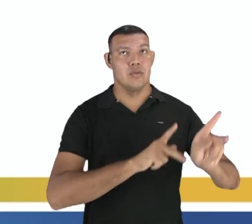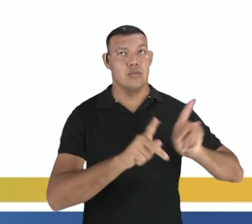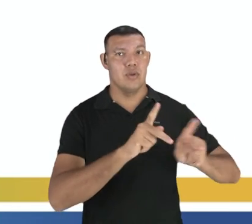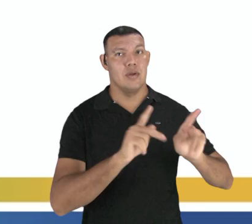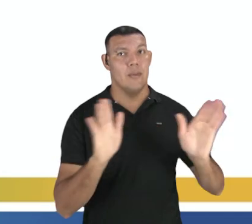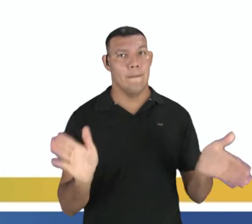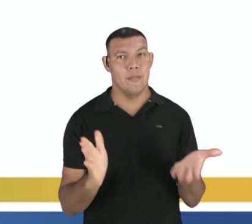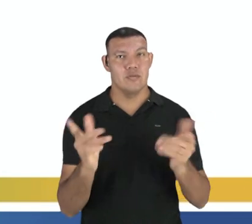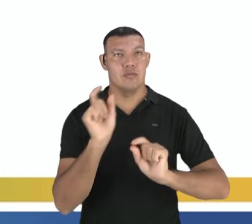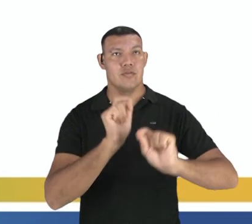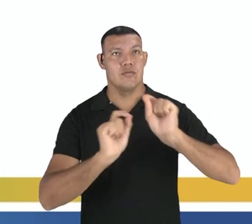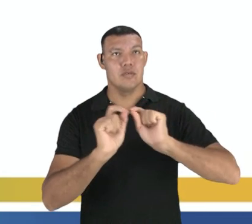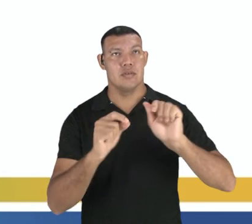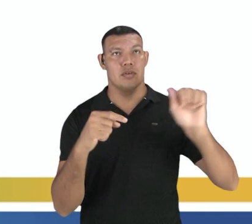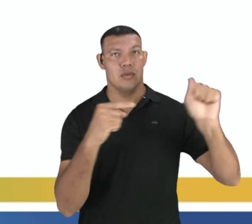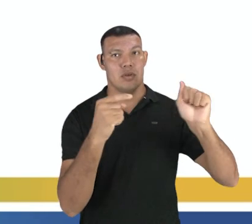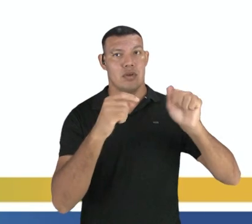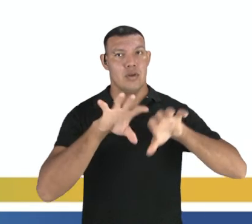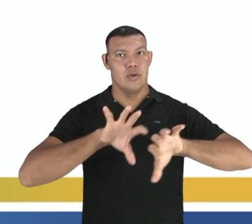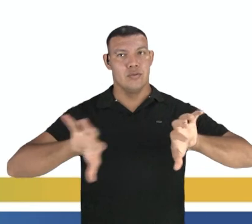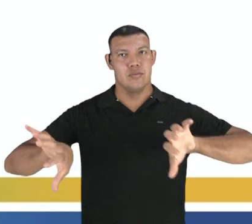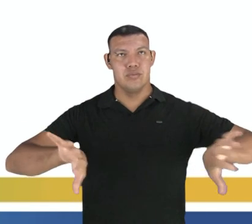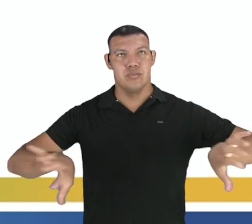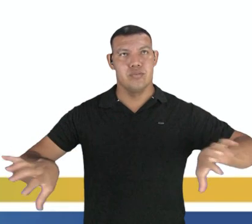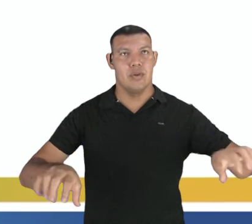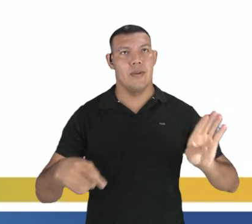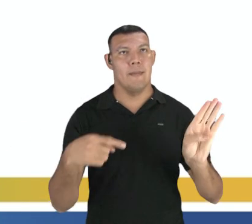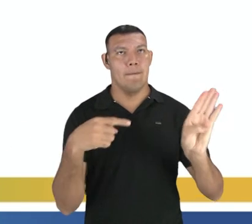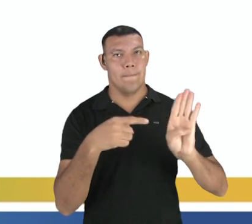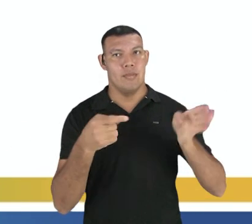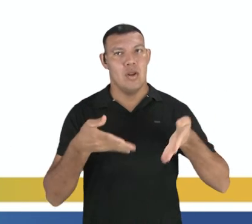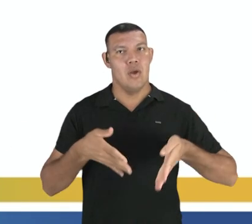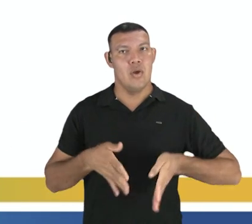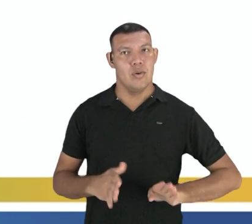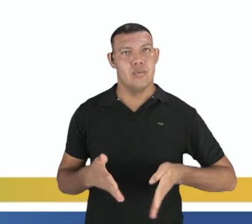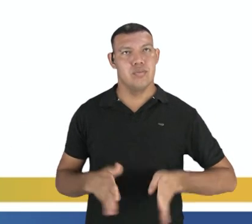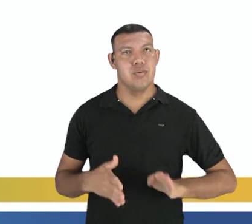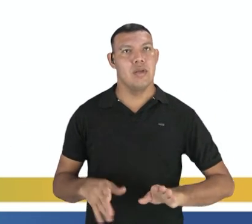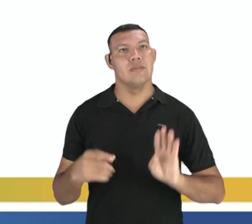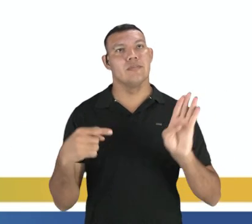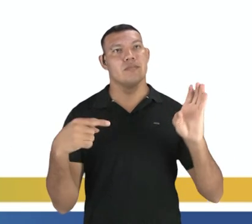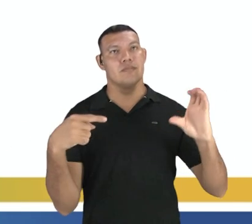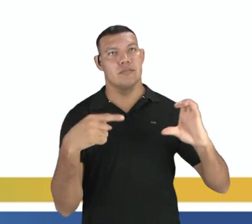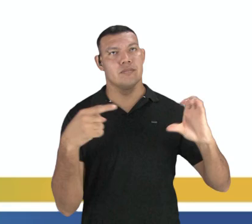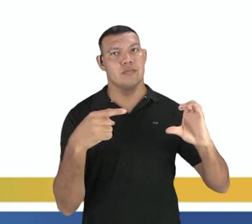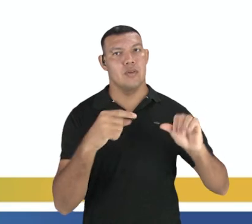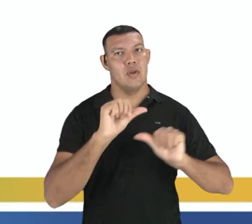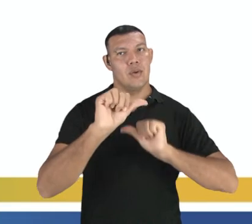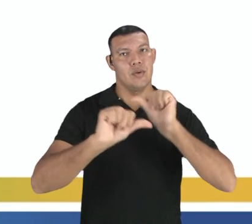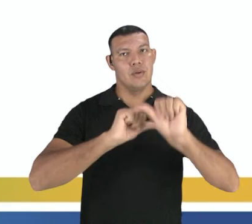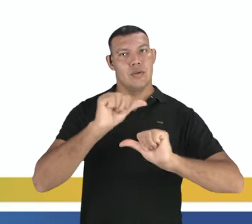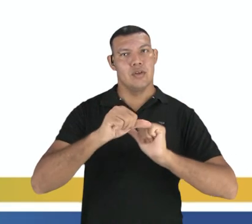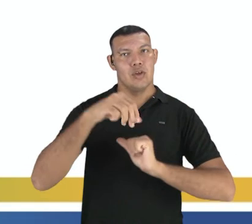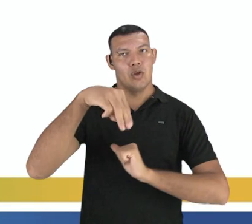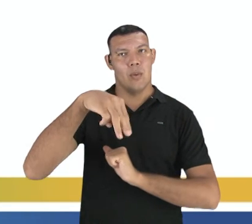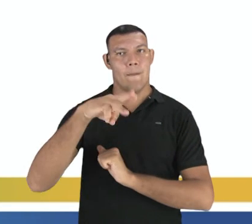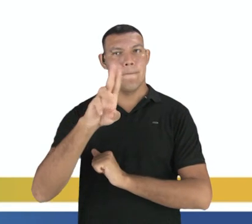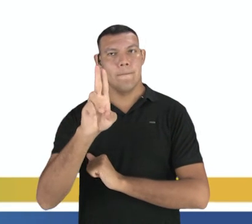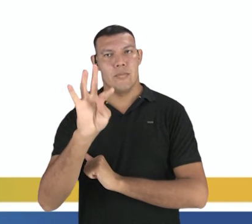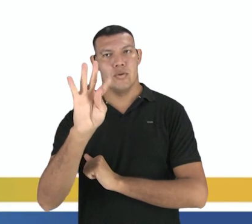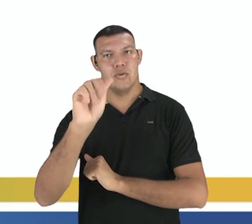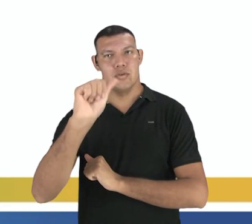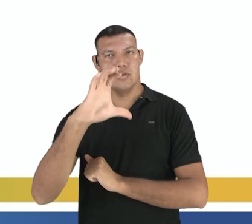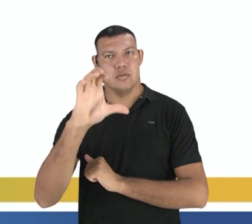promovendo sua, letra A, segregação, letra B, reprodução, letra C,